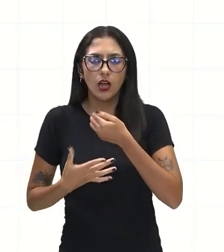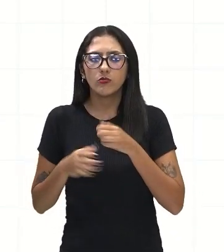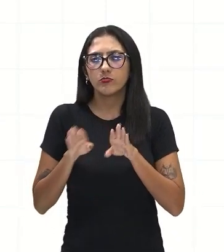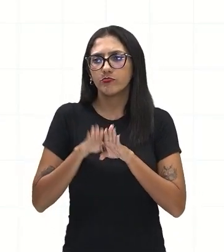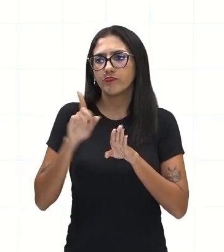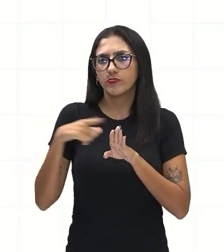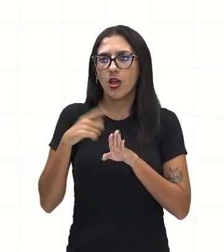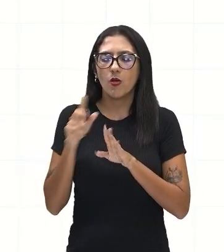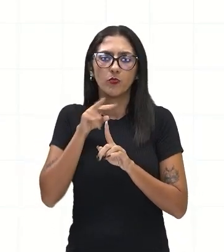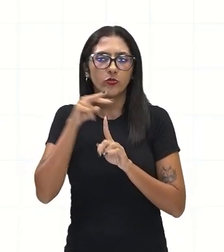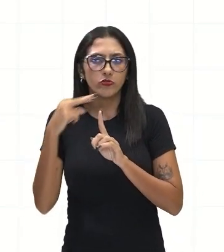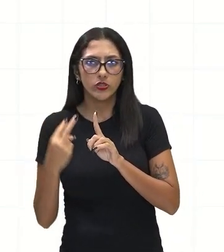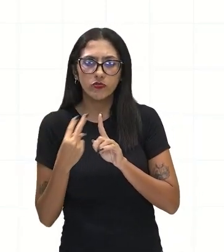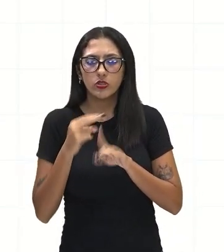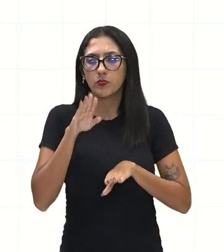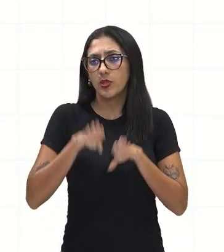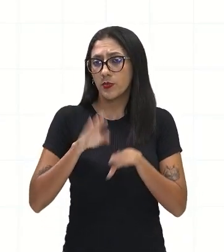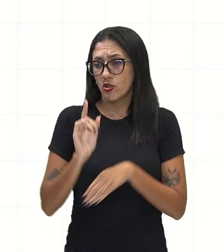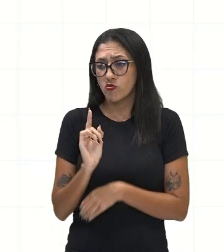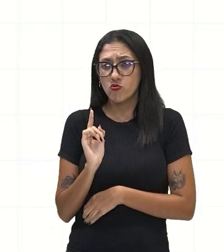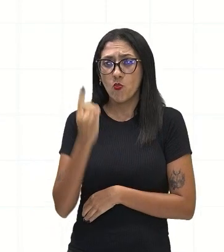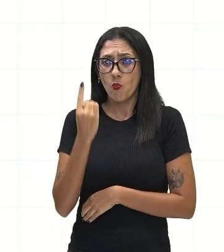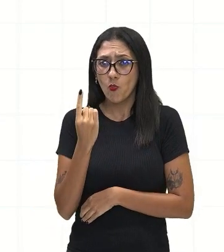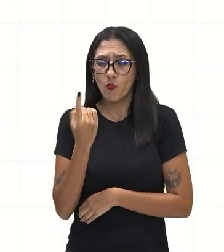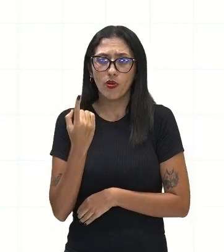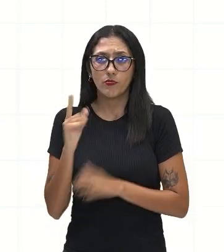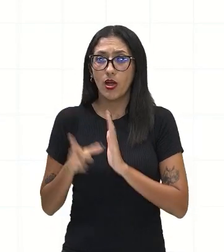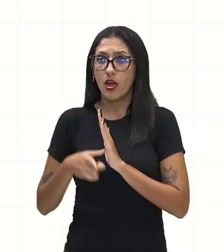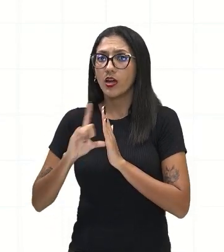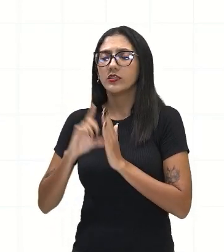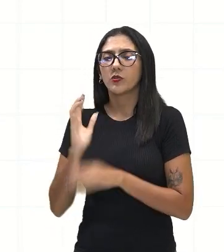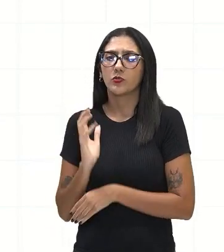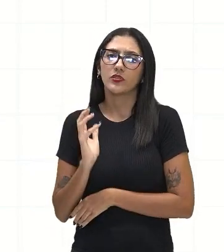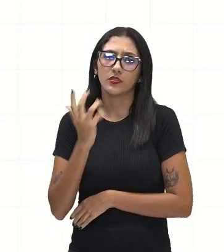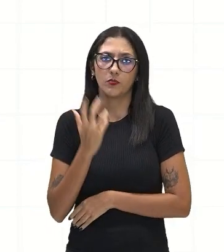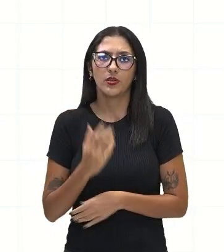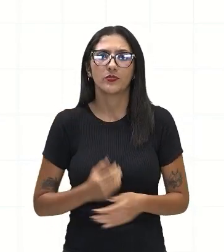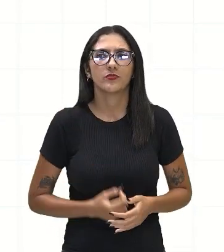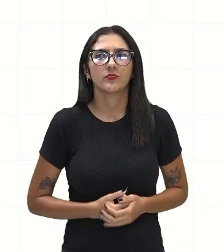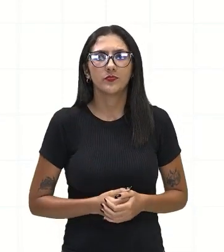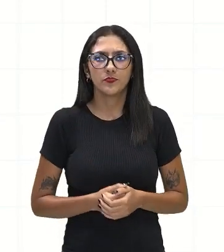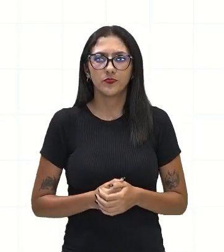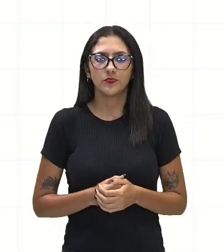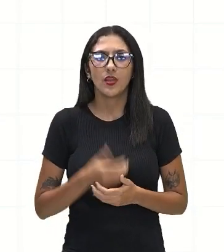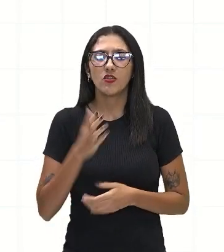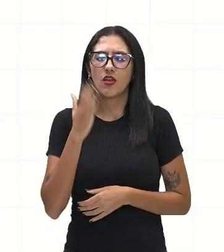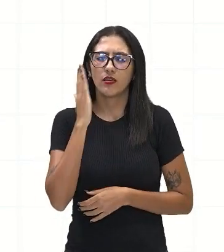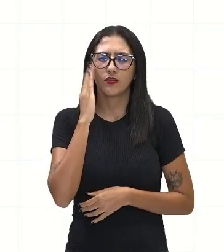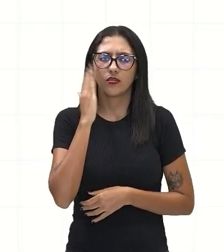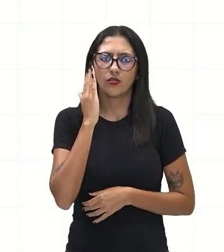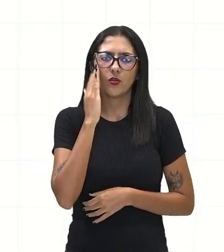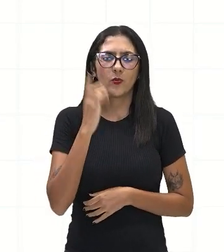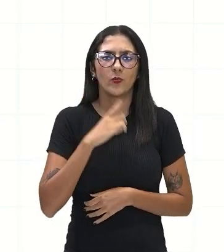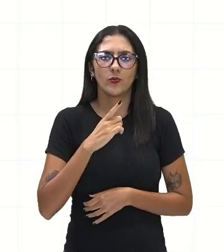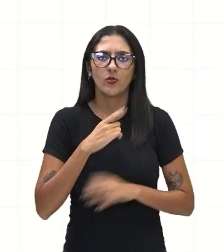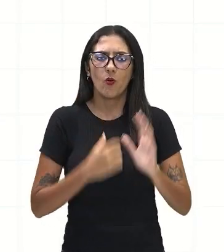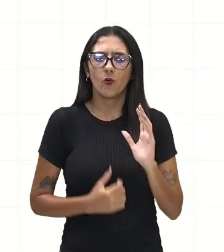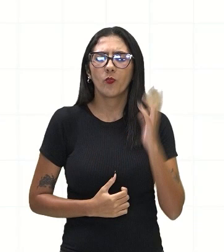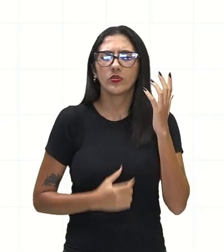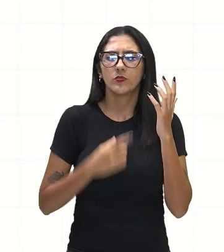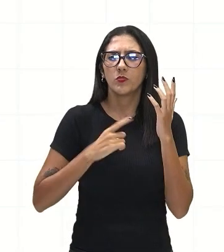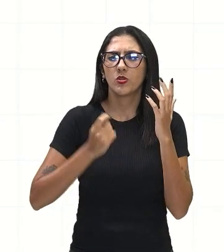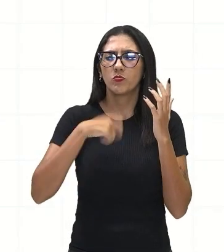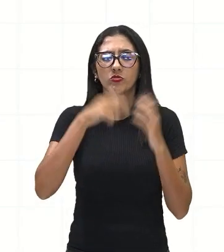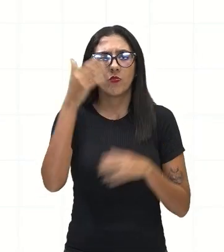a respeito de um fato. Você já entendeu que o fato tem existência concreta, eu posso